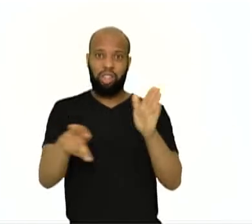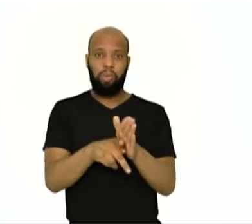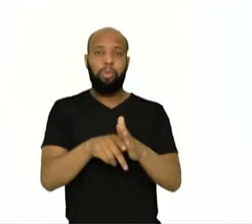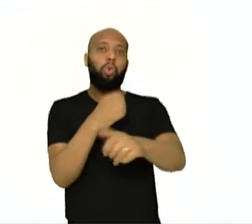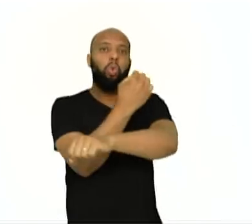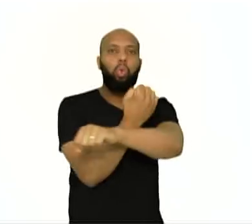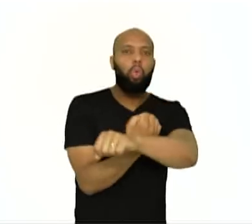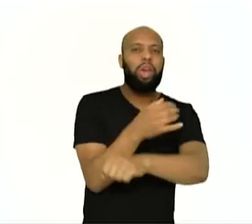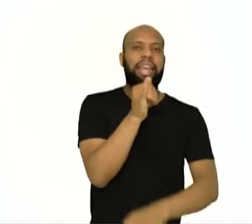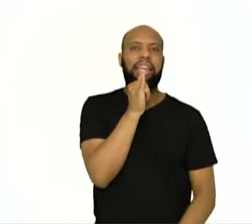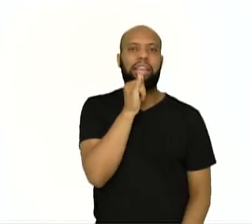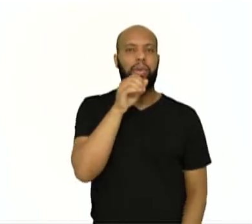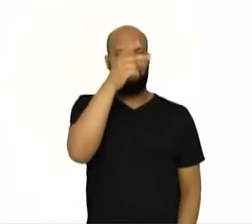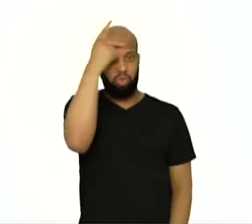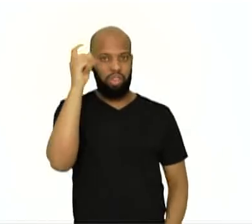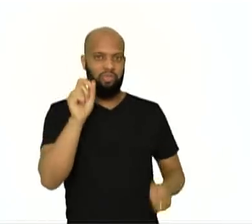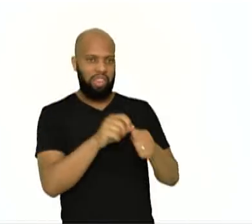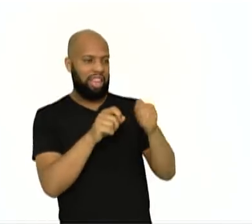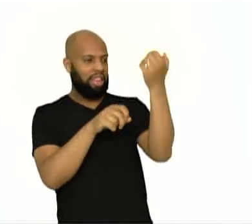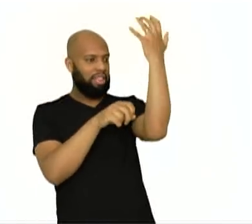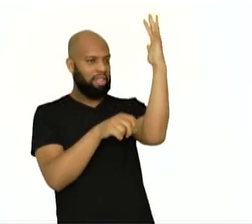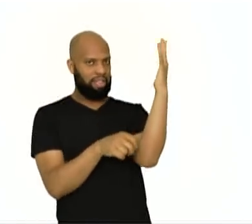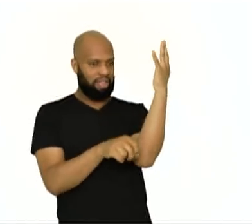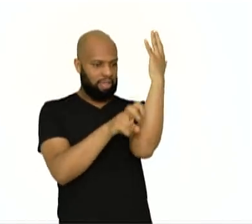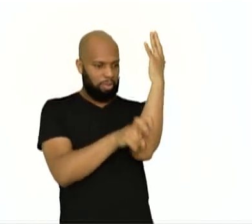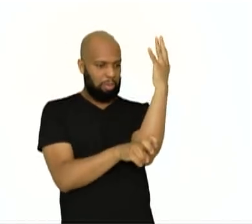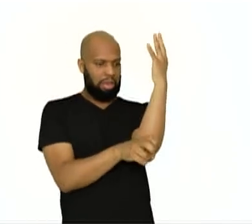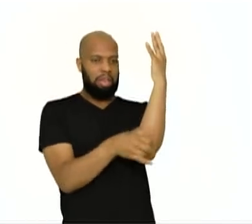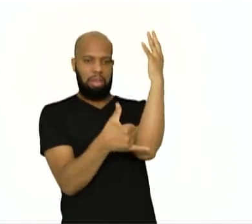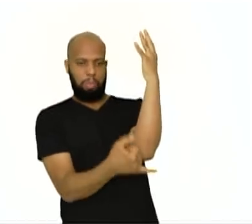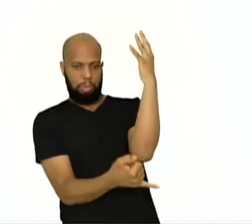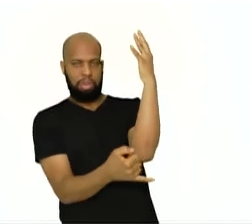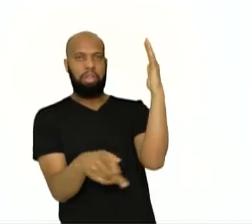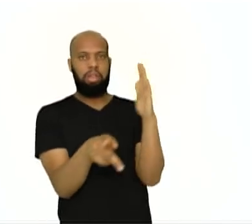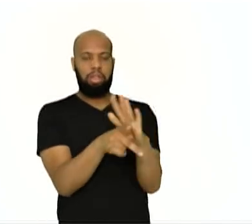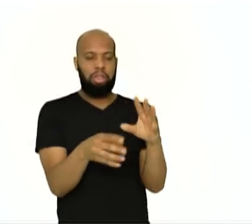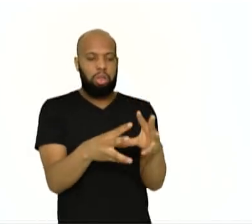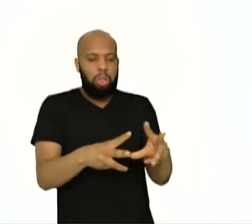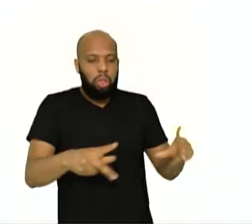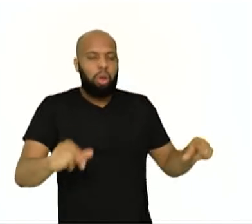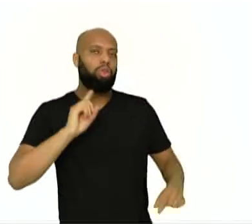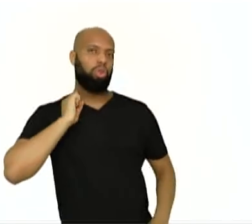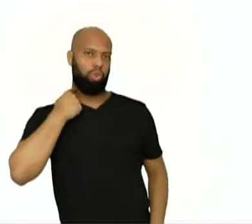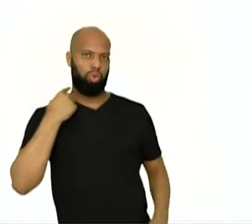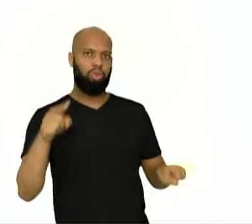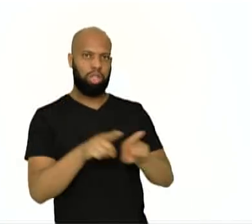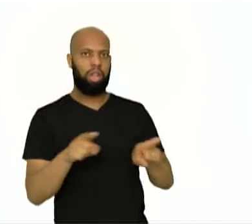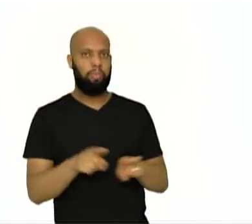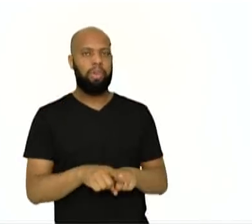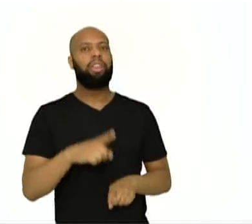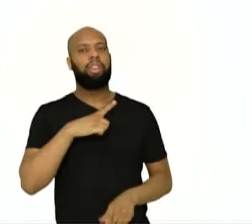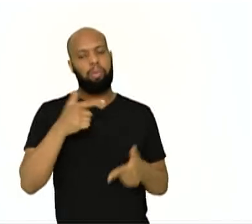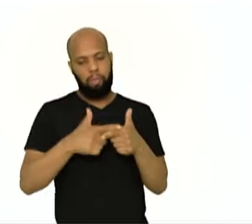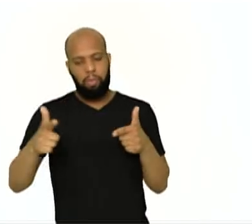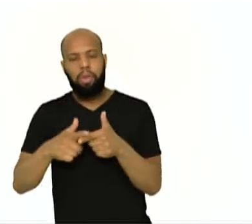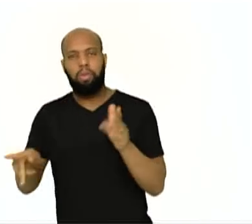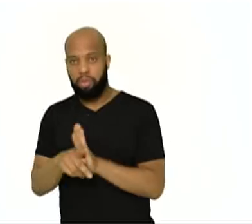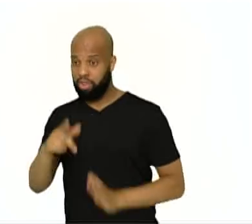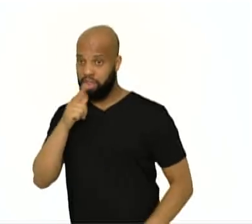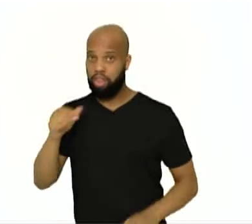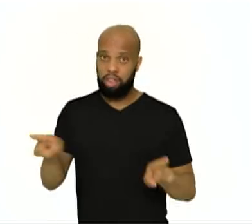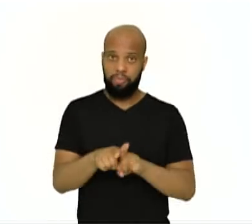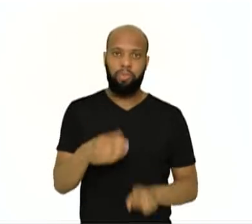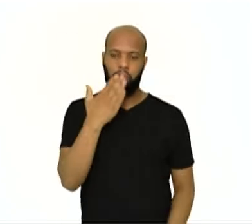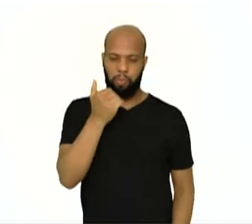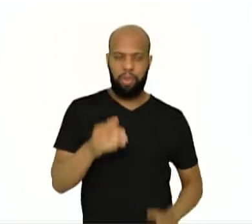cocô no ambiente, na natureza, ele pode contaminar o solo e, consequentemente, a água e os alimentos. Então, uma